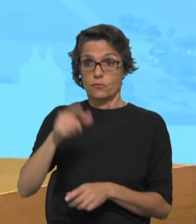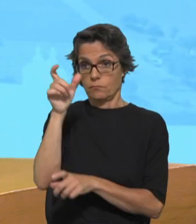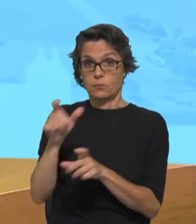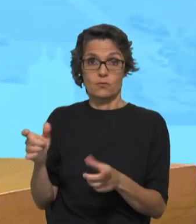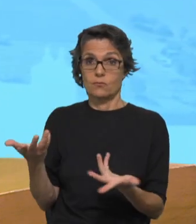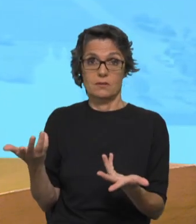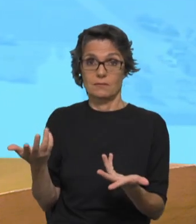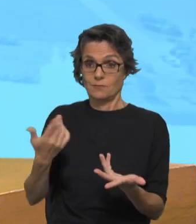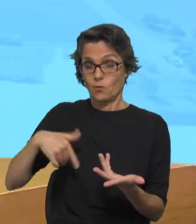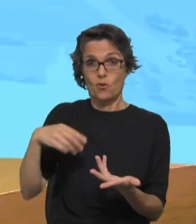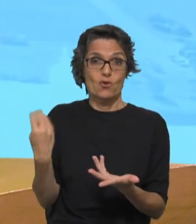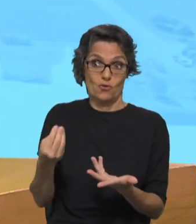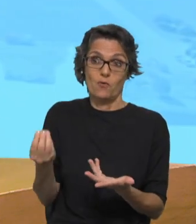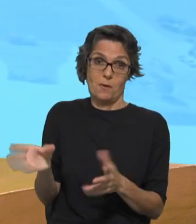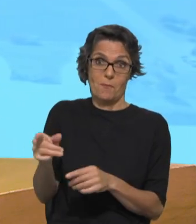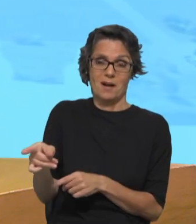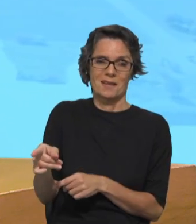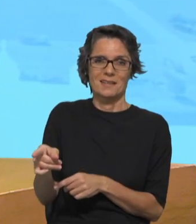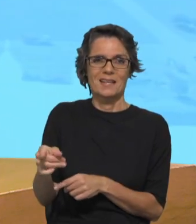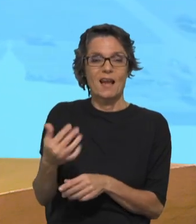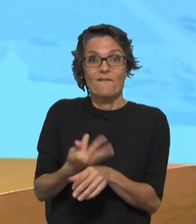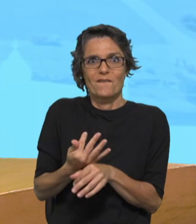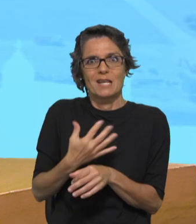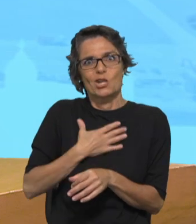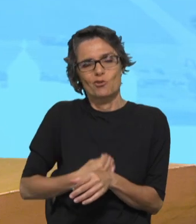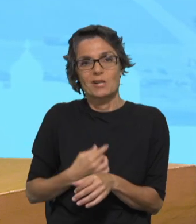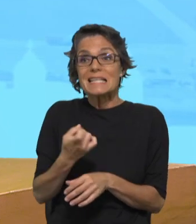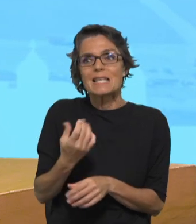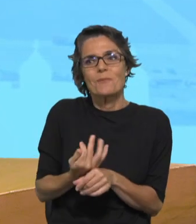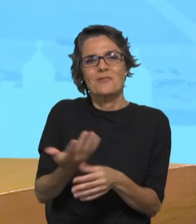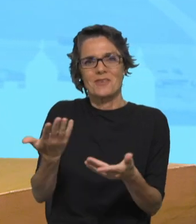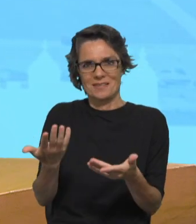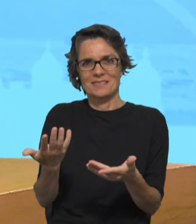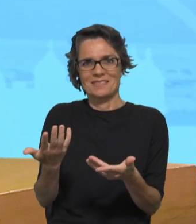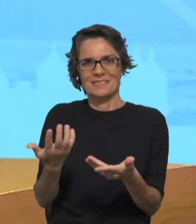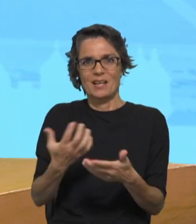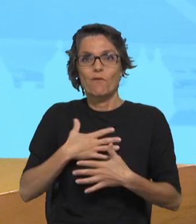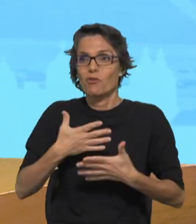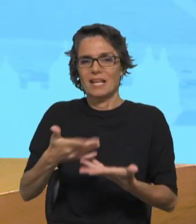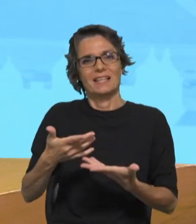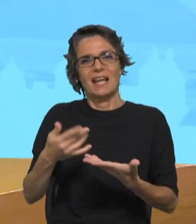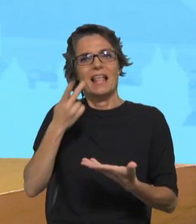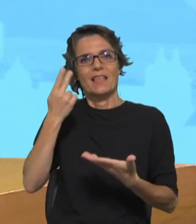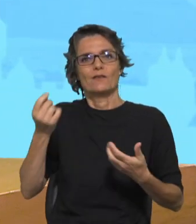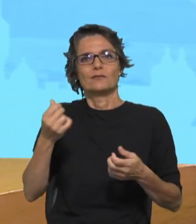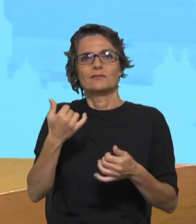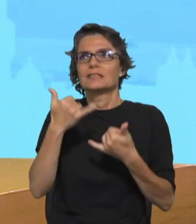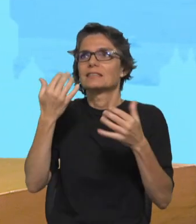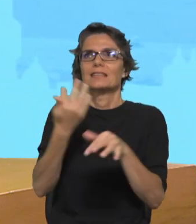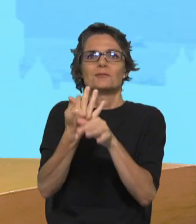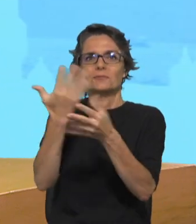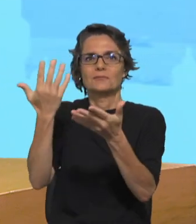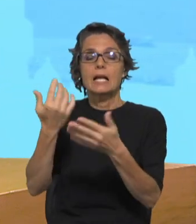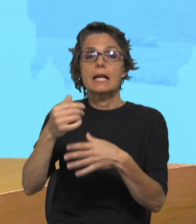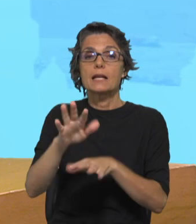seres humanos e jovens ainda mais, gostamos da festa e precisamos da festa. Nós precisamos de celebrar a vida. Mas, é como dizia um